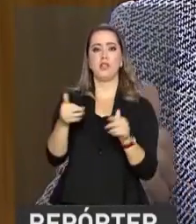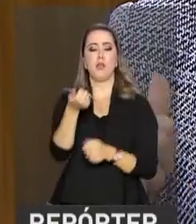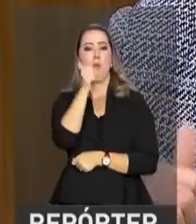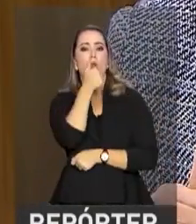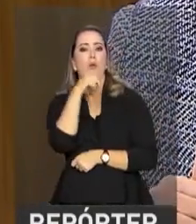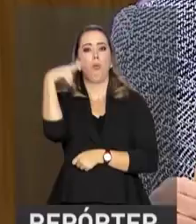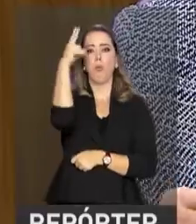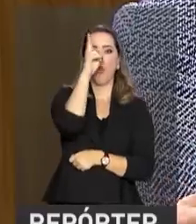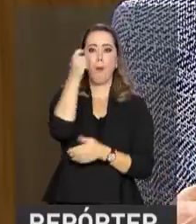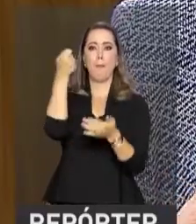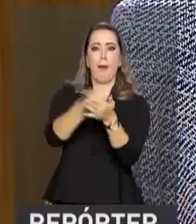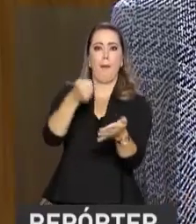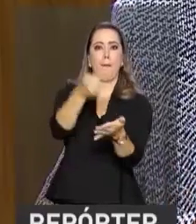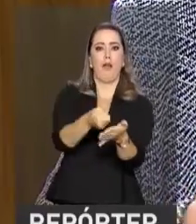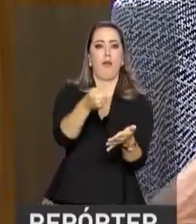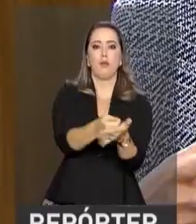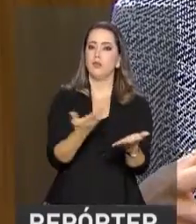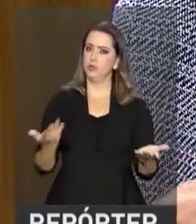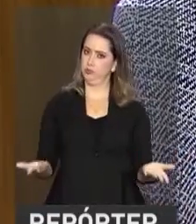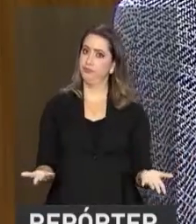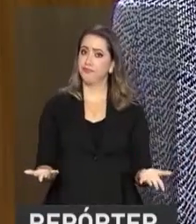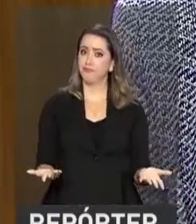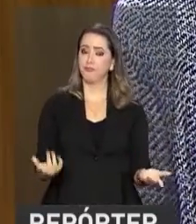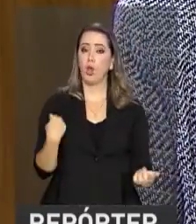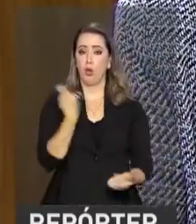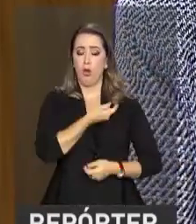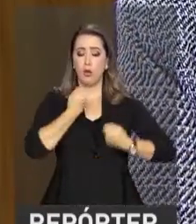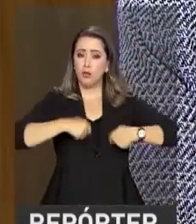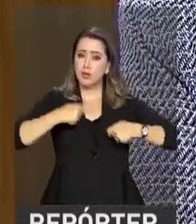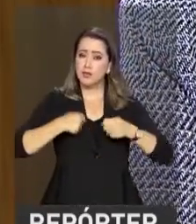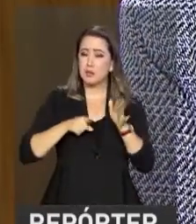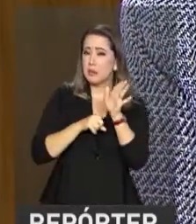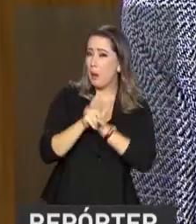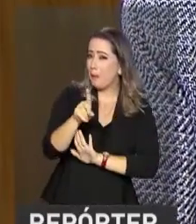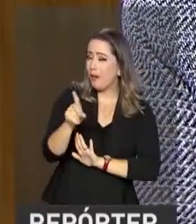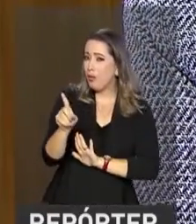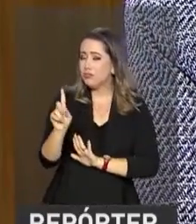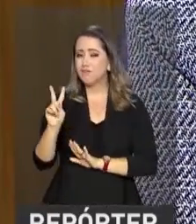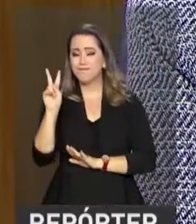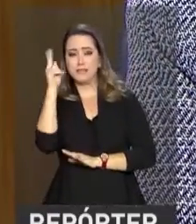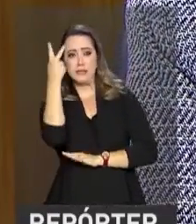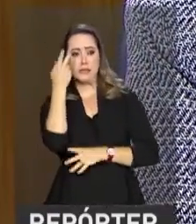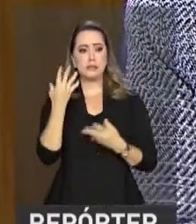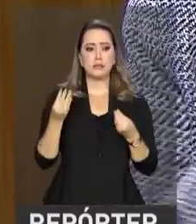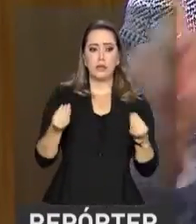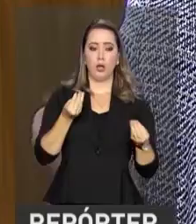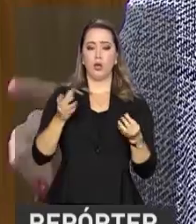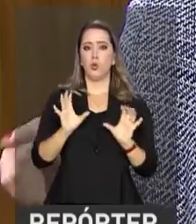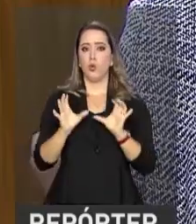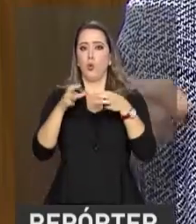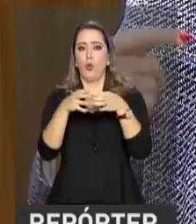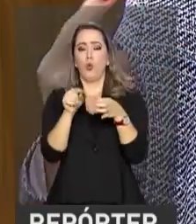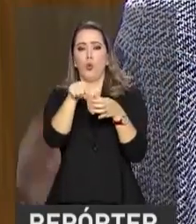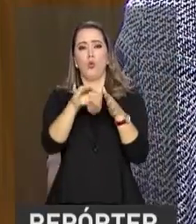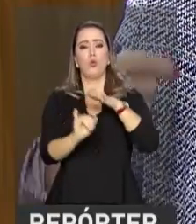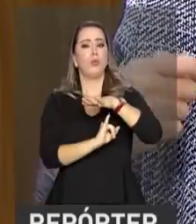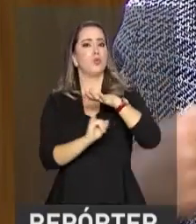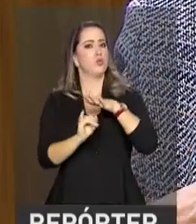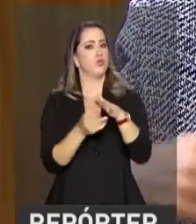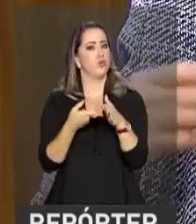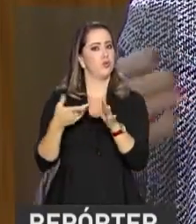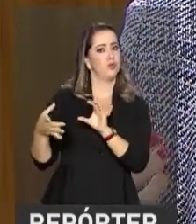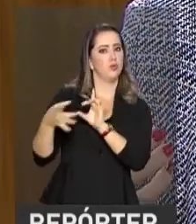vai pega na mulher então são questões que nós precisamos estar exatamente com as instituições que aparentemente não estão